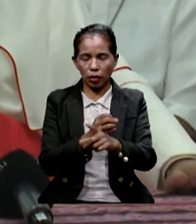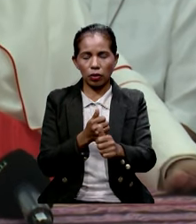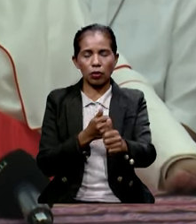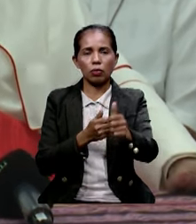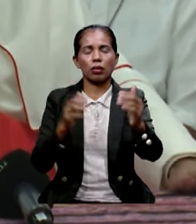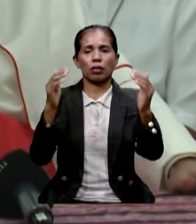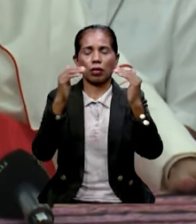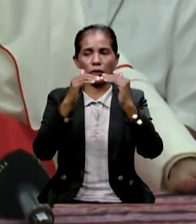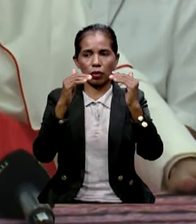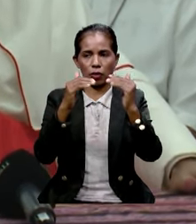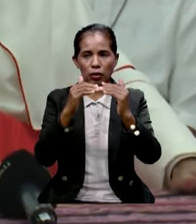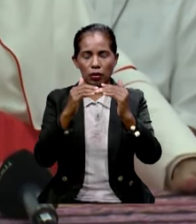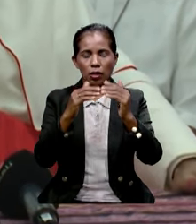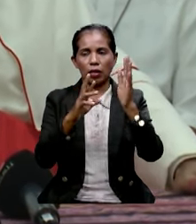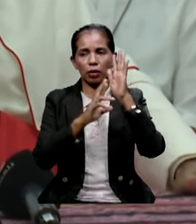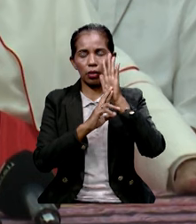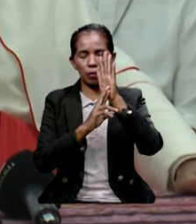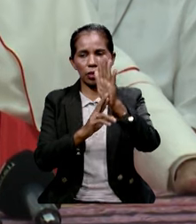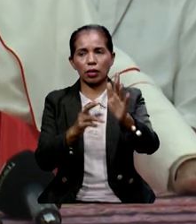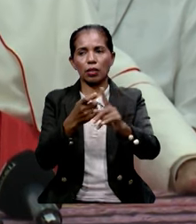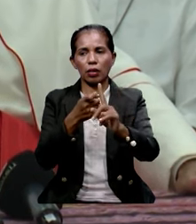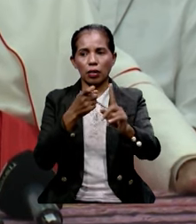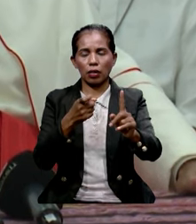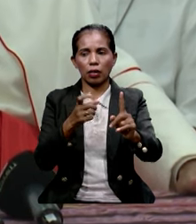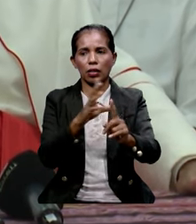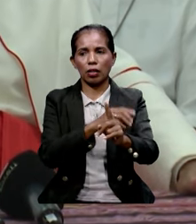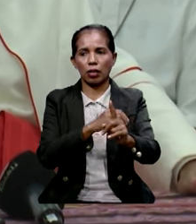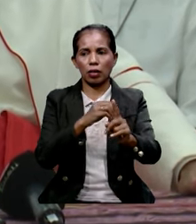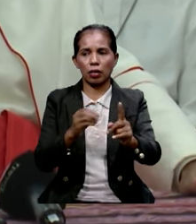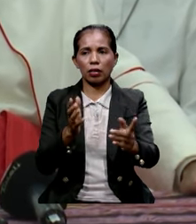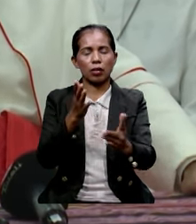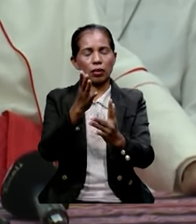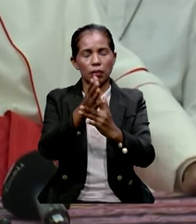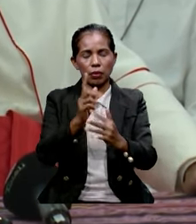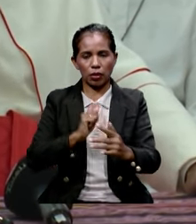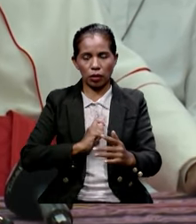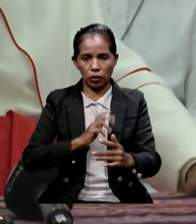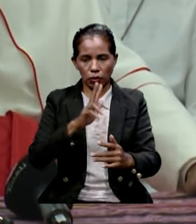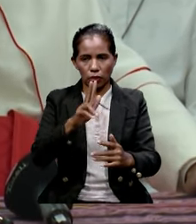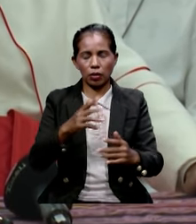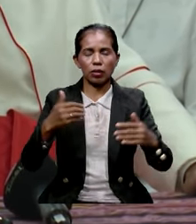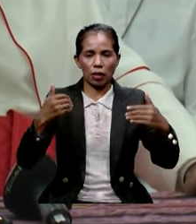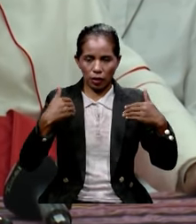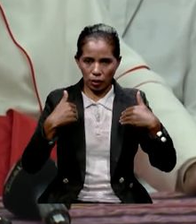encontros, representa de mal, você não é a casa, não está matando todo mundo. Não é, Duny? Se